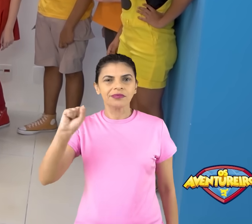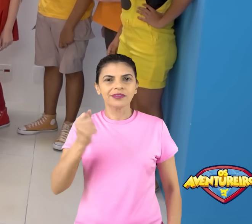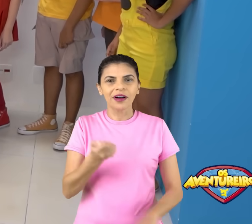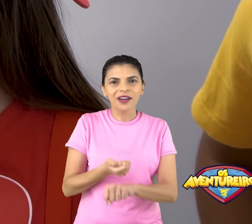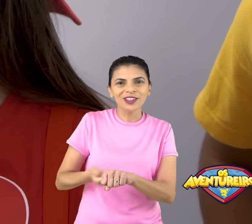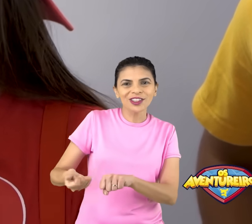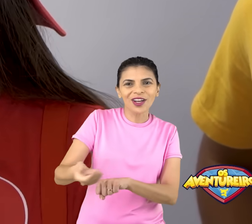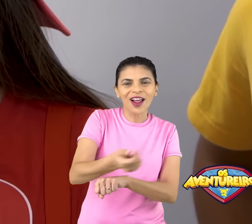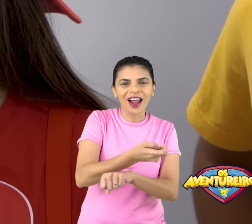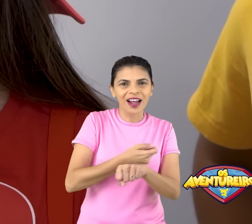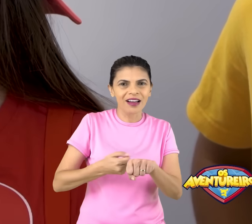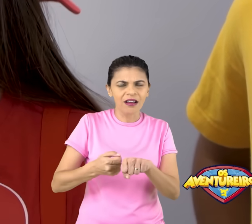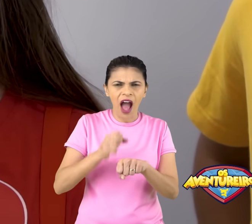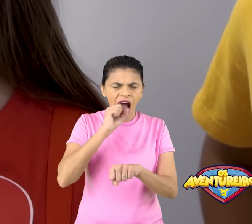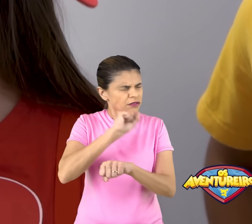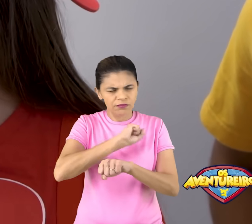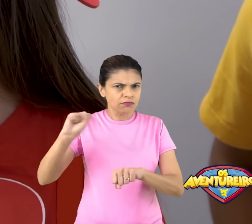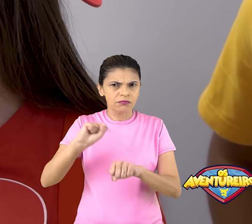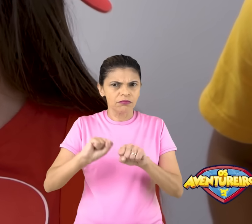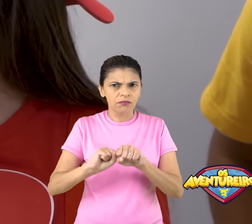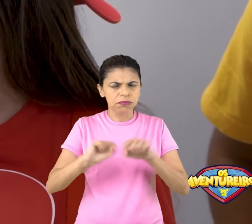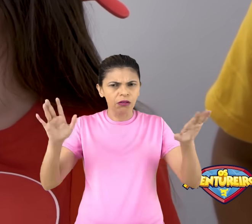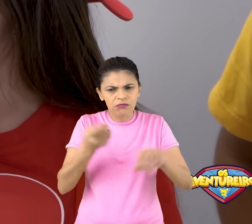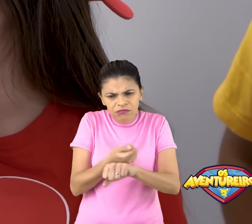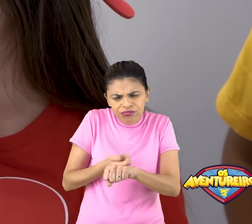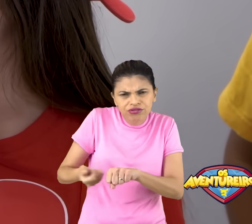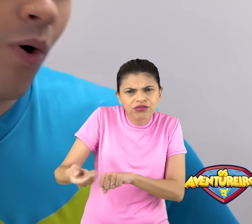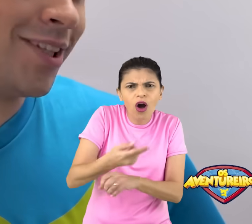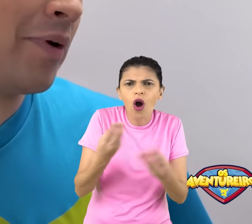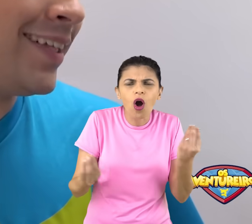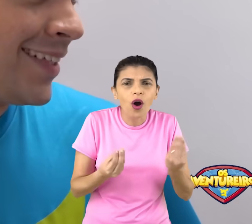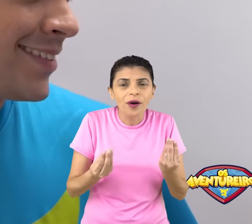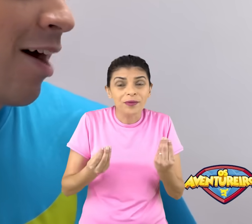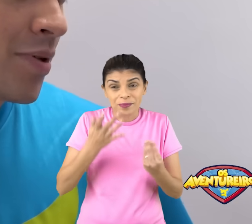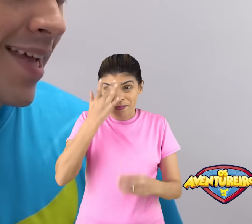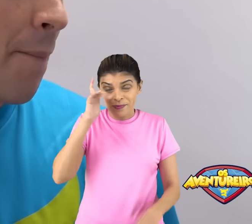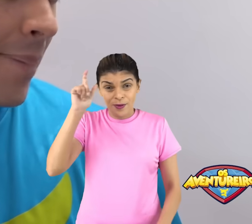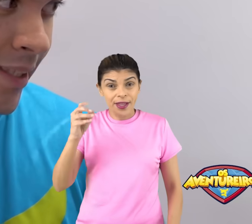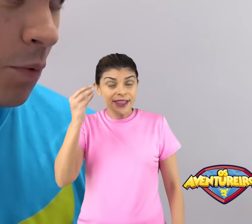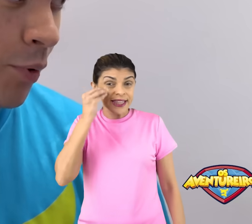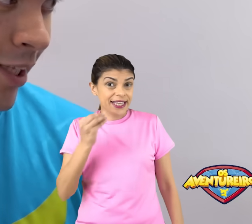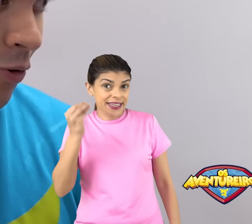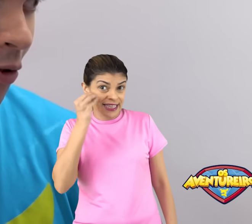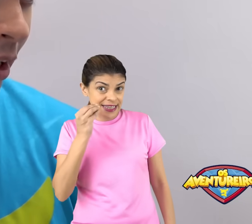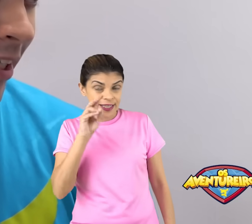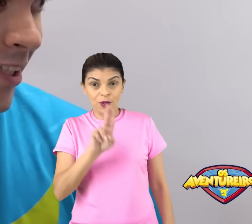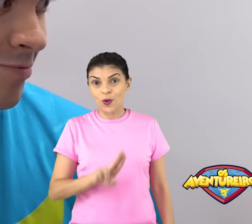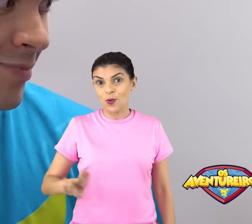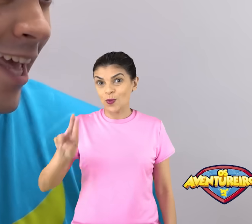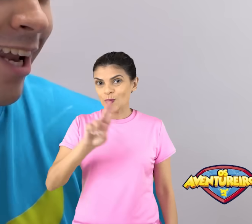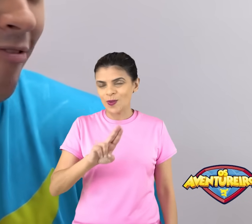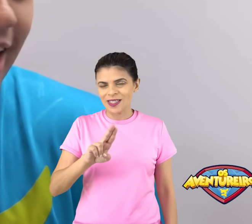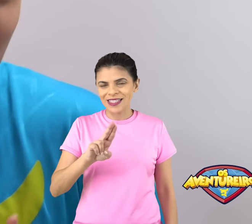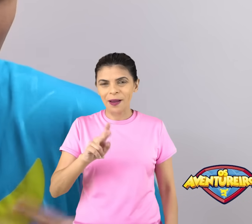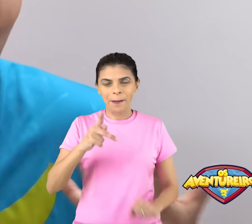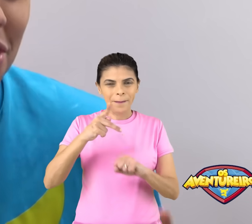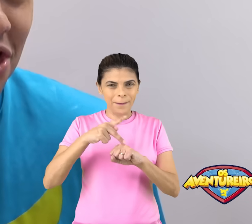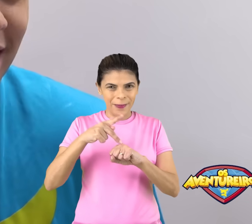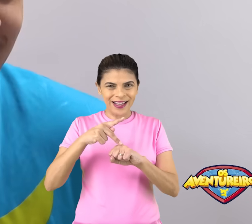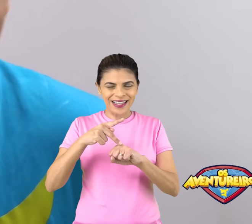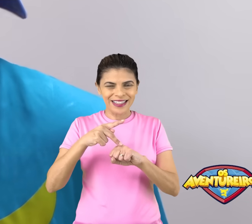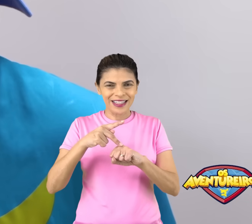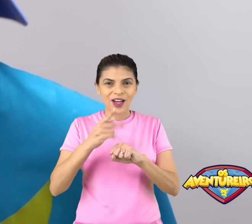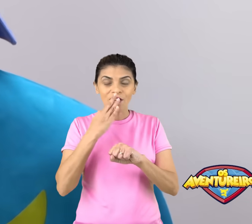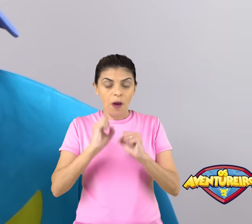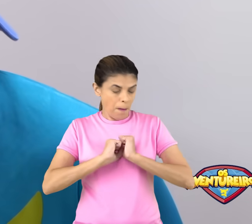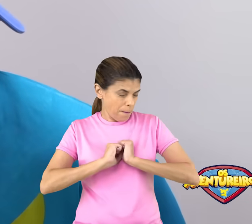troslagem. Bomba de troslagem? Como assim? Quando alguém tentar usar a Pedra do Poder colorida, ela vai